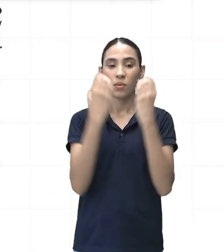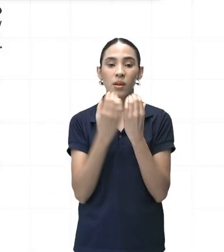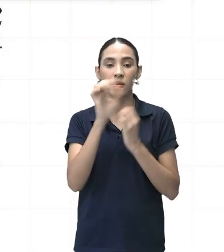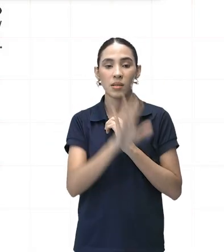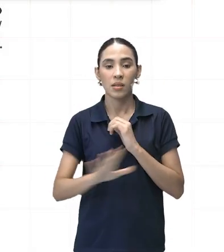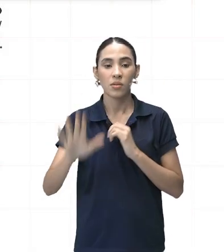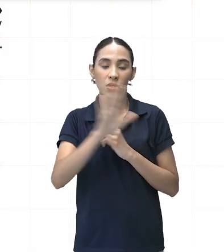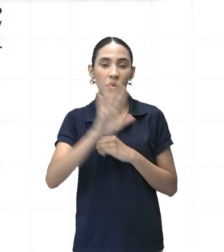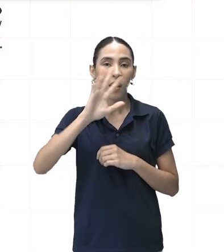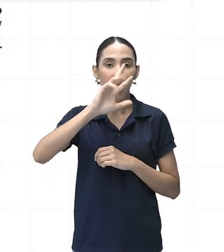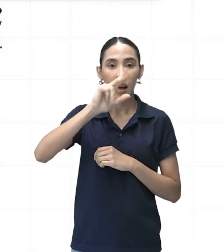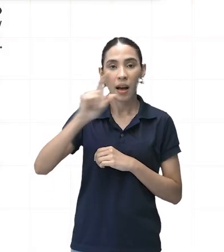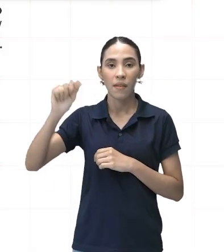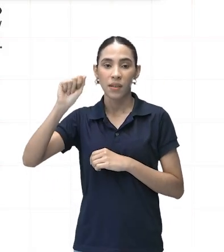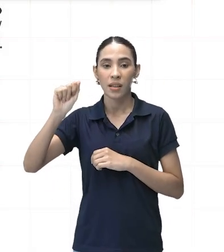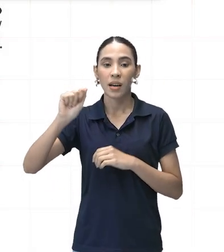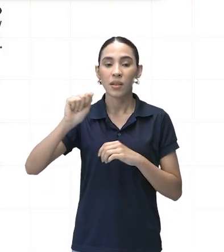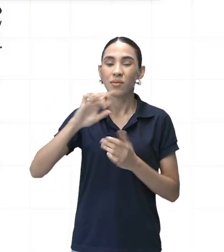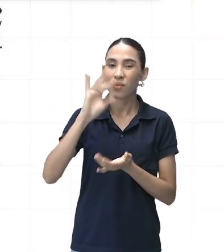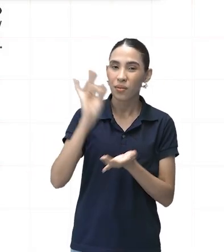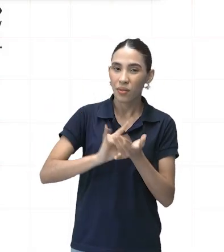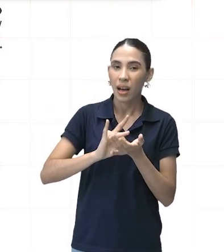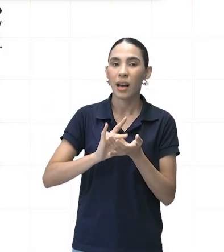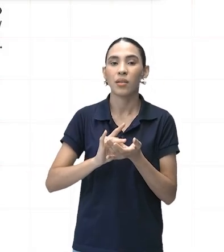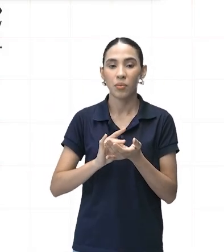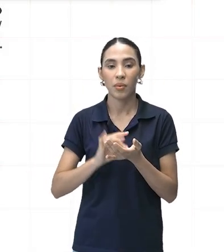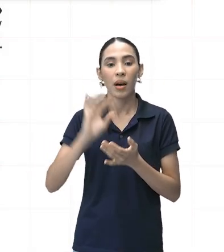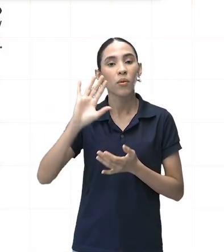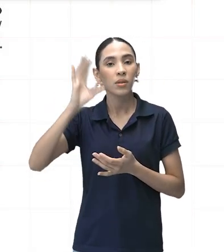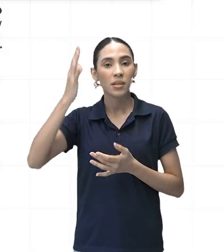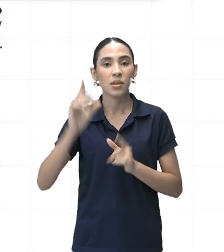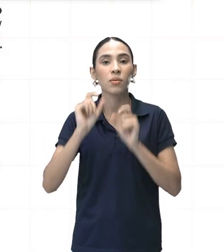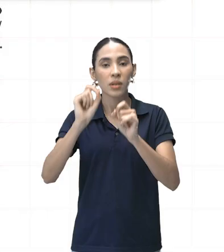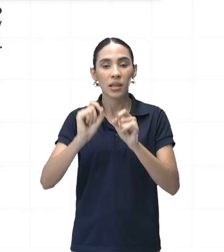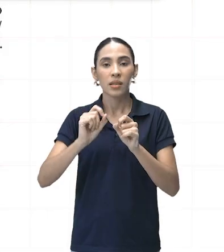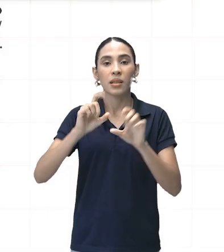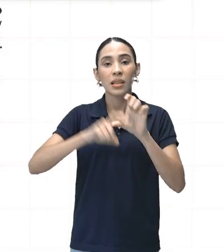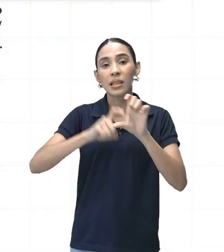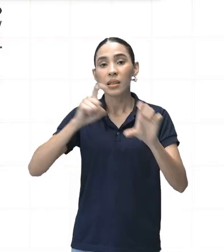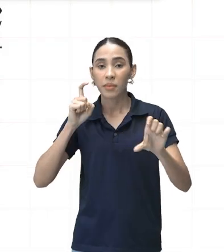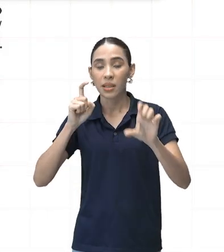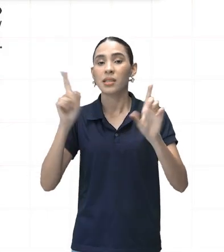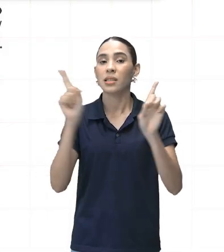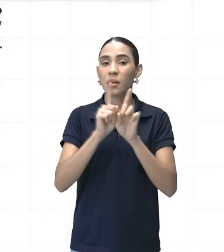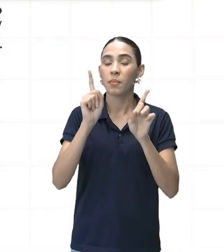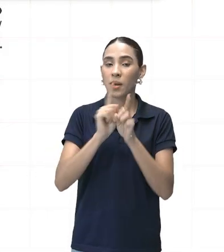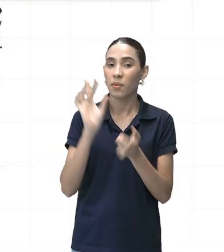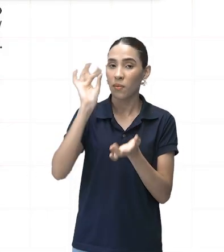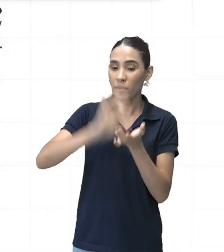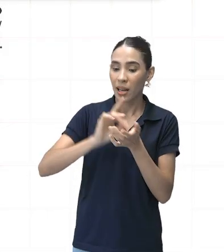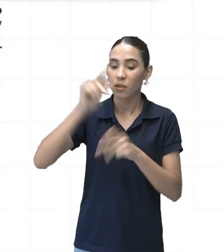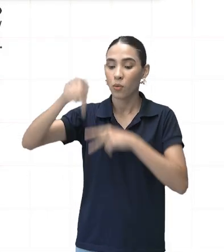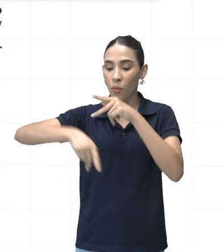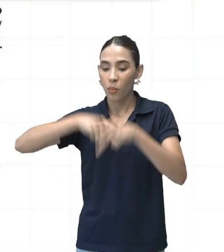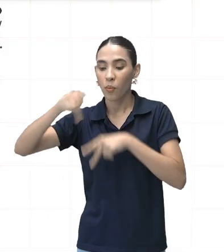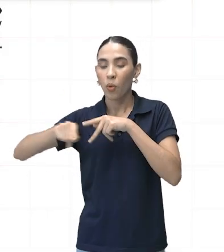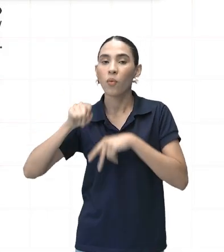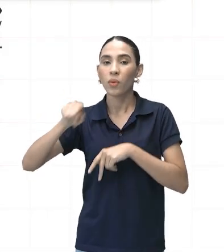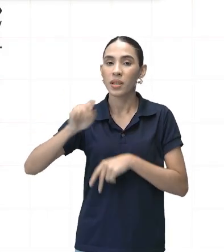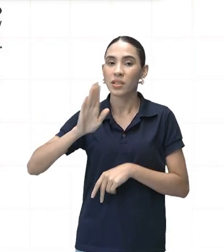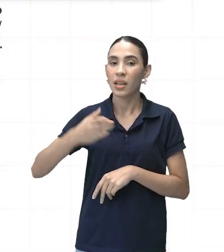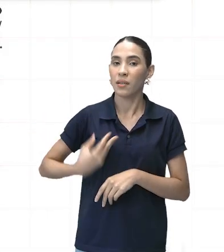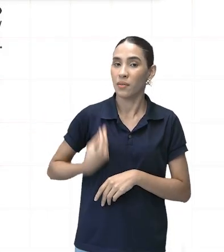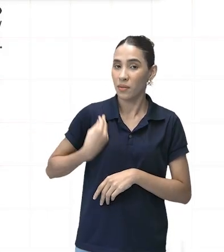Nacional Africano, né, para realmente ocorrer essa independência e realmente o povo africano, que lá